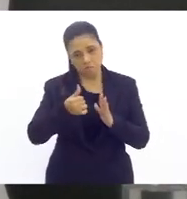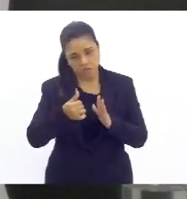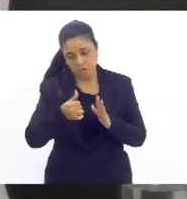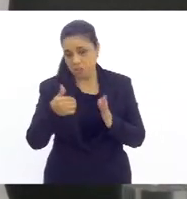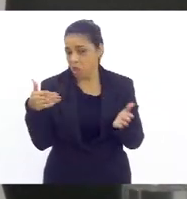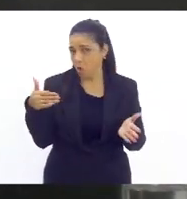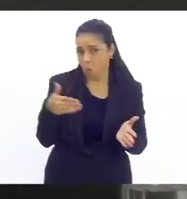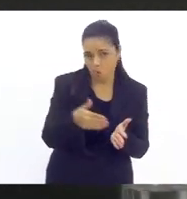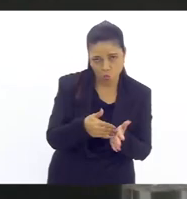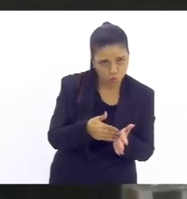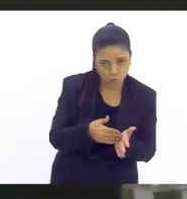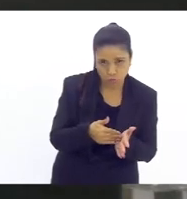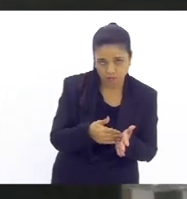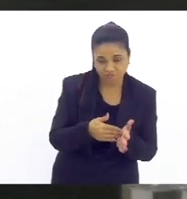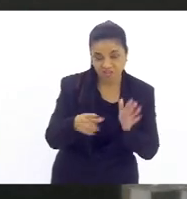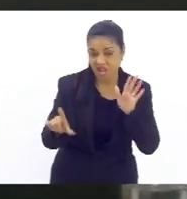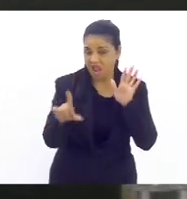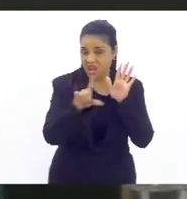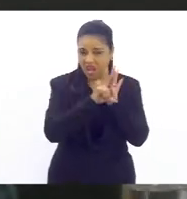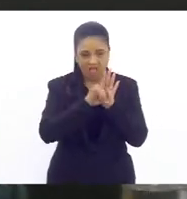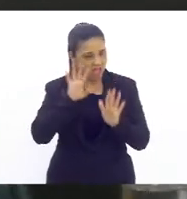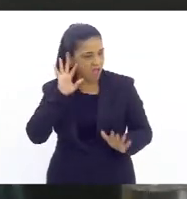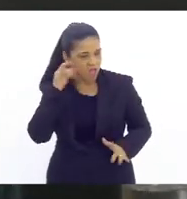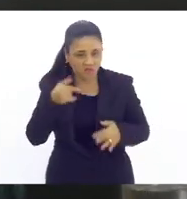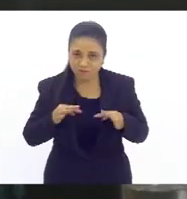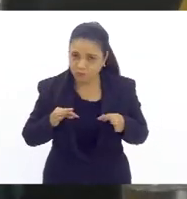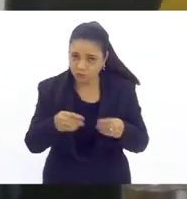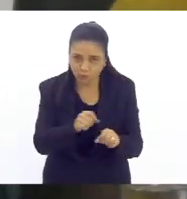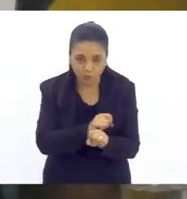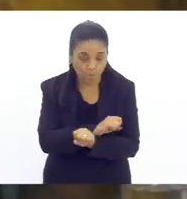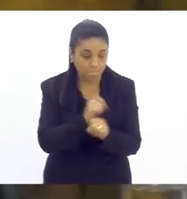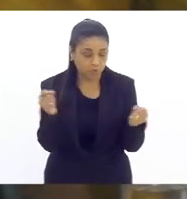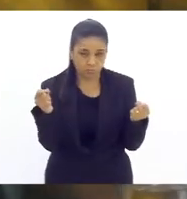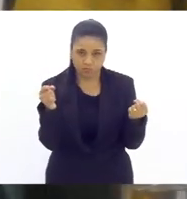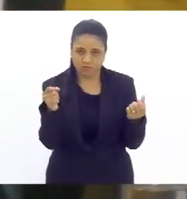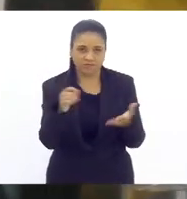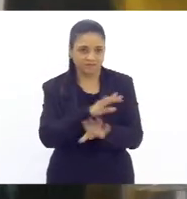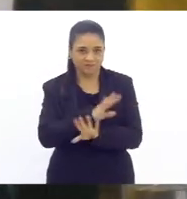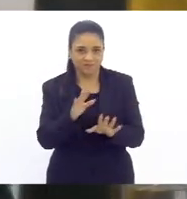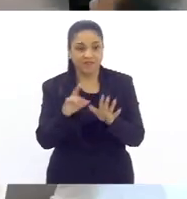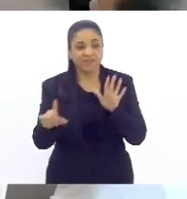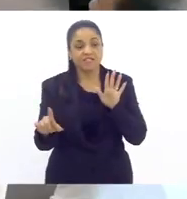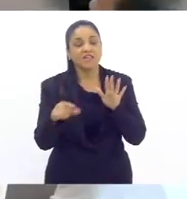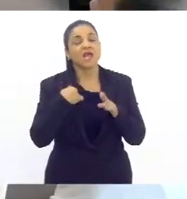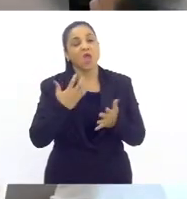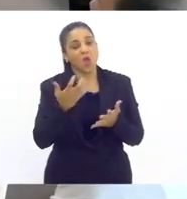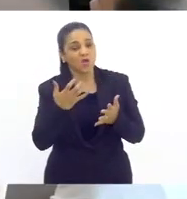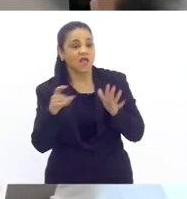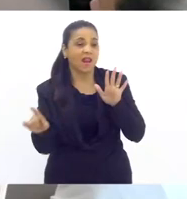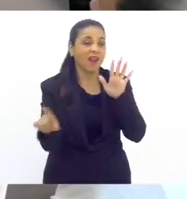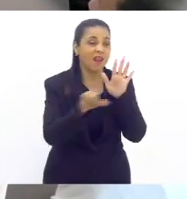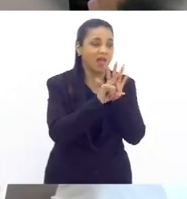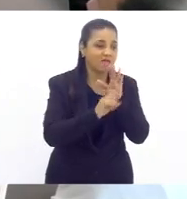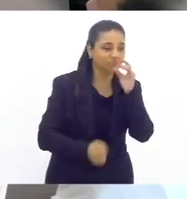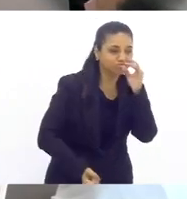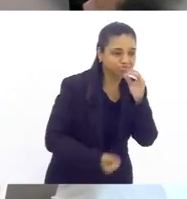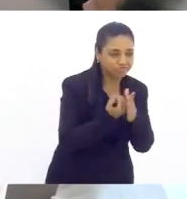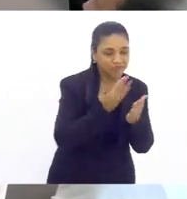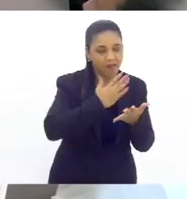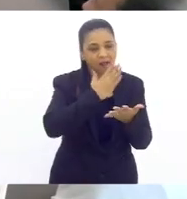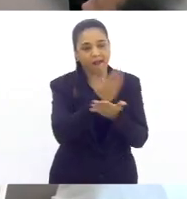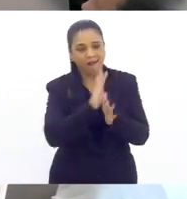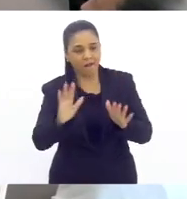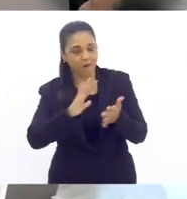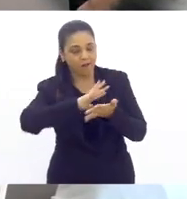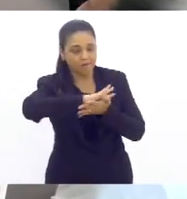será a última lei não resolve tudo que gera eu que a gente pudesse fazer uma lei acabar com racismo outra lei acabar com